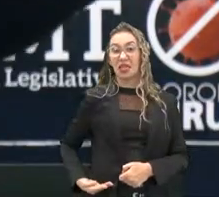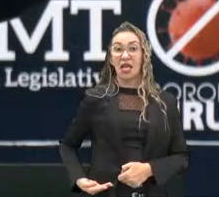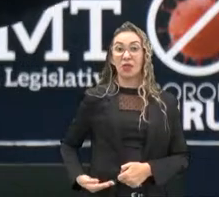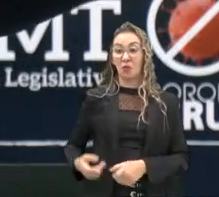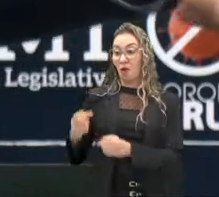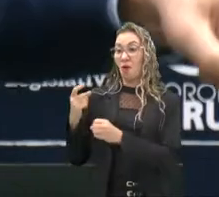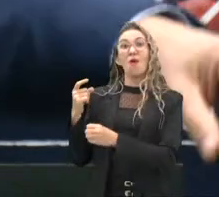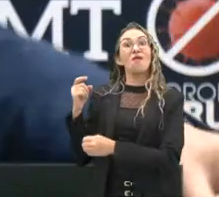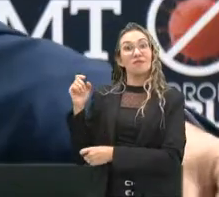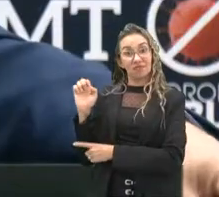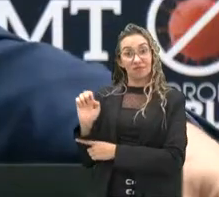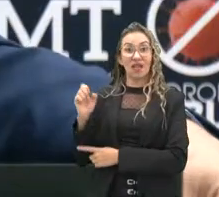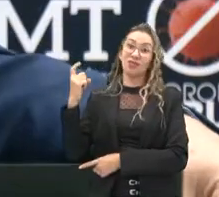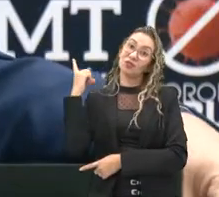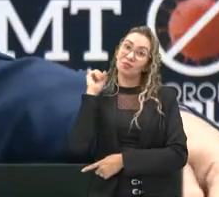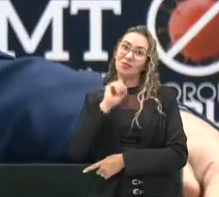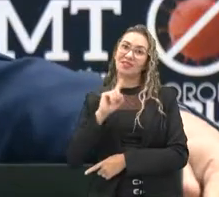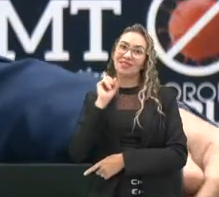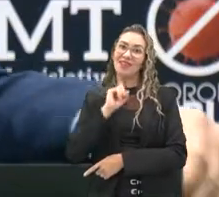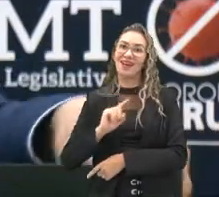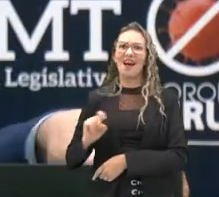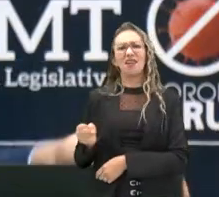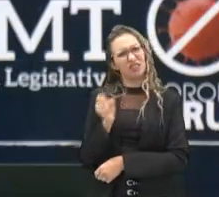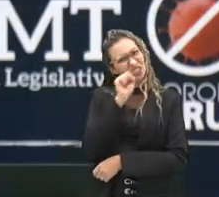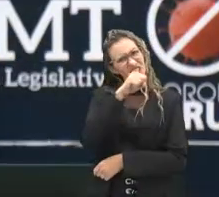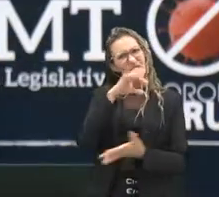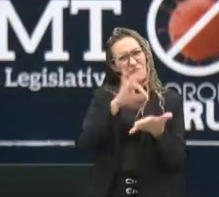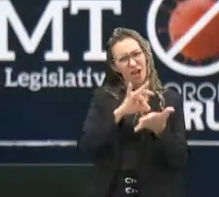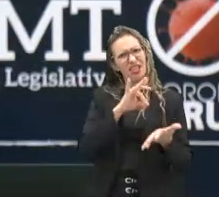vou ser e eu vou te chamar, você vai me ajudar.